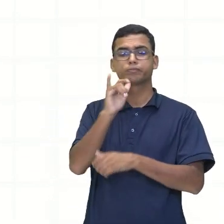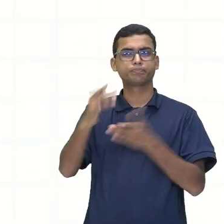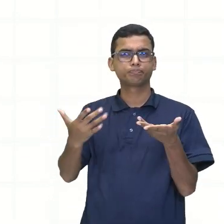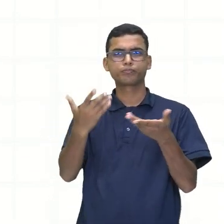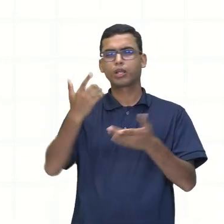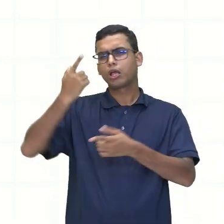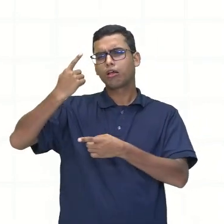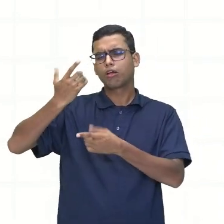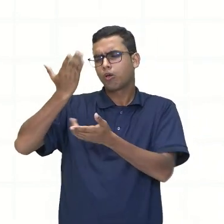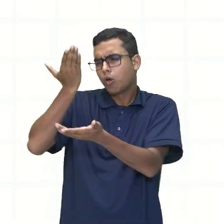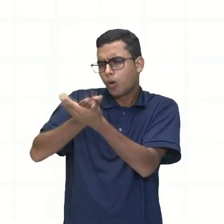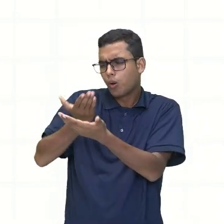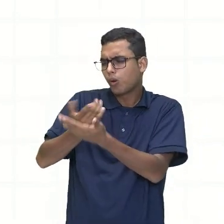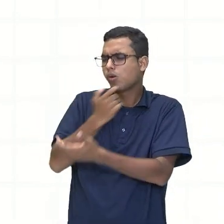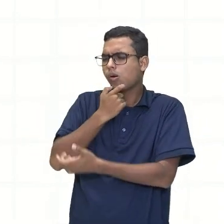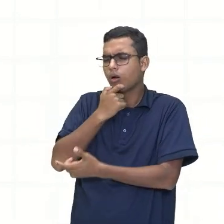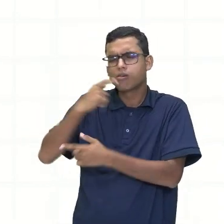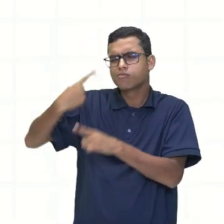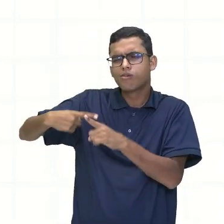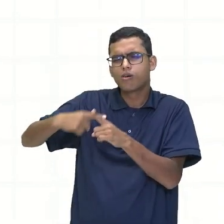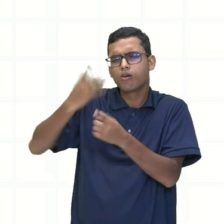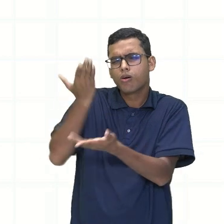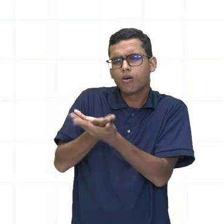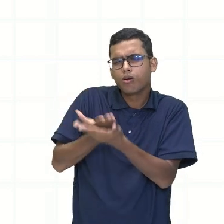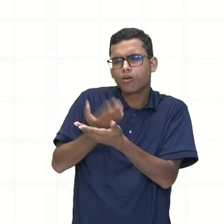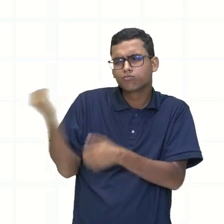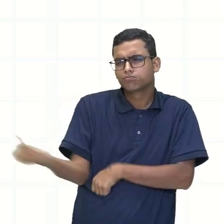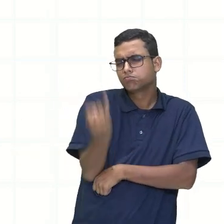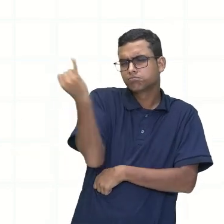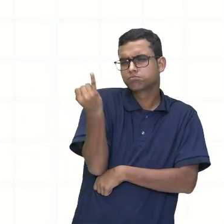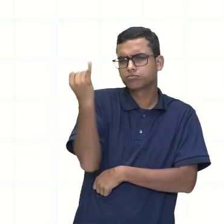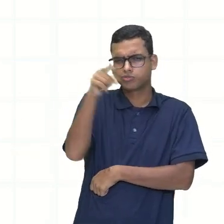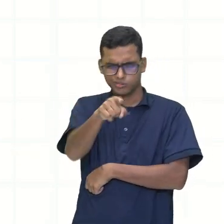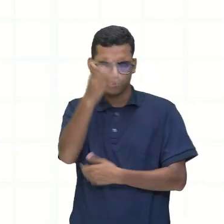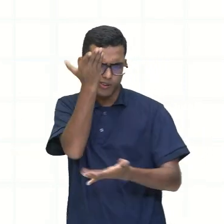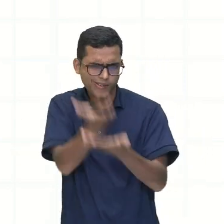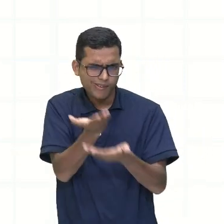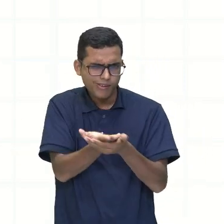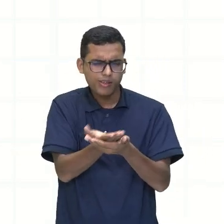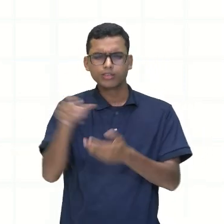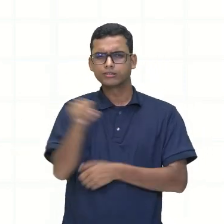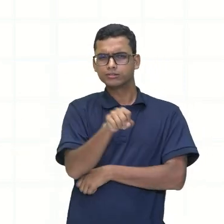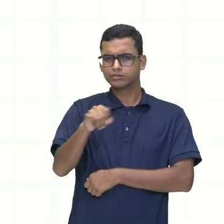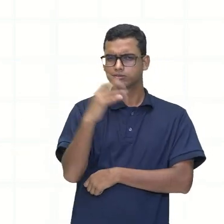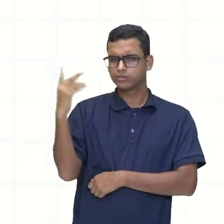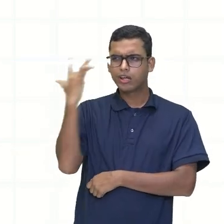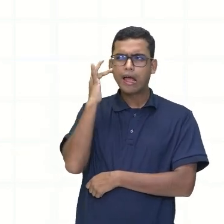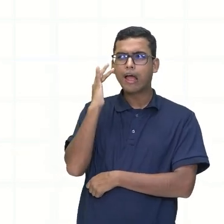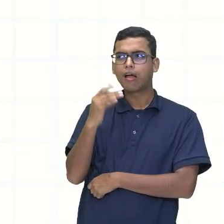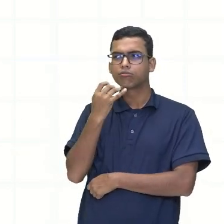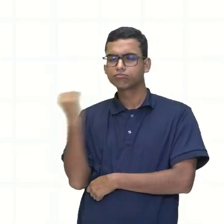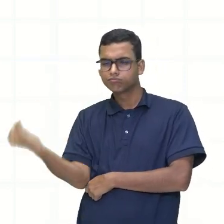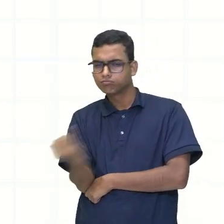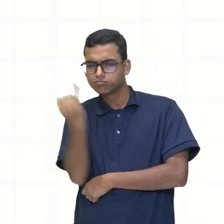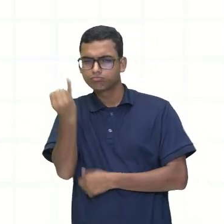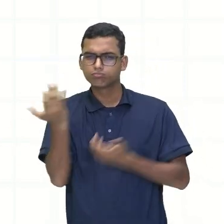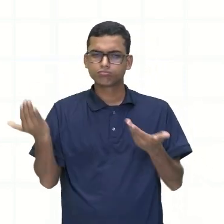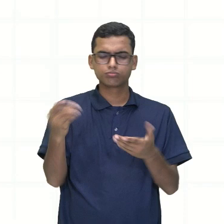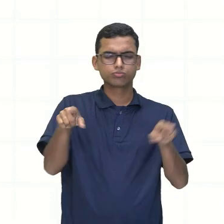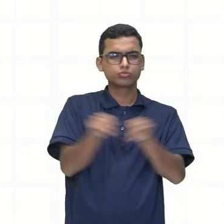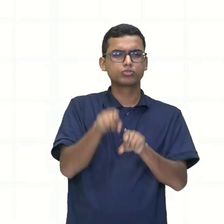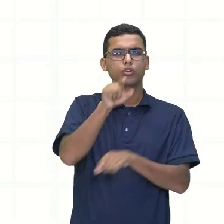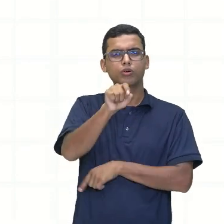importante estudar inglês, você acha que é importante estudar inglês? Você estudaria inglês? Ok? Vocês diriam o que para